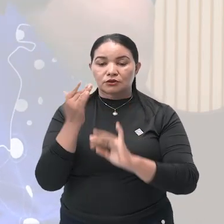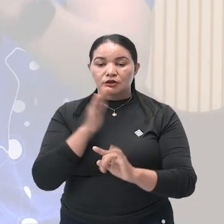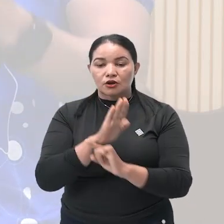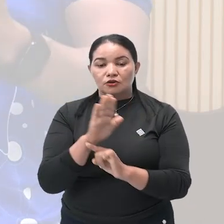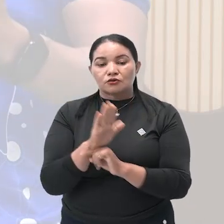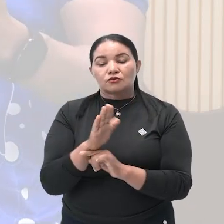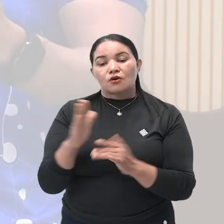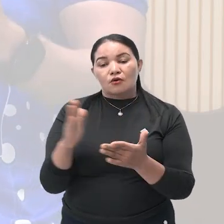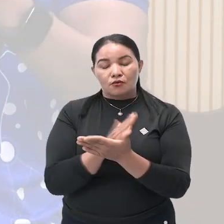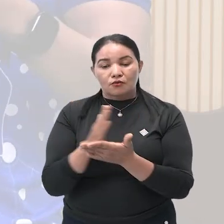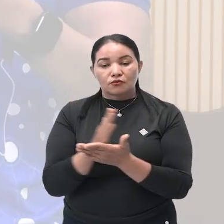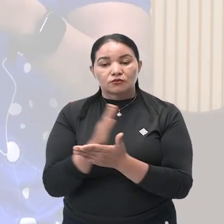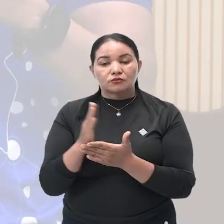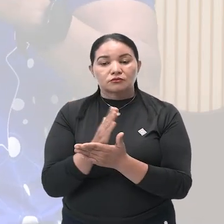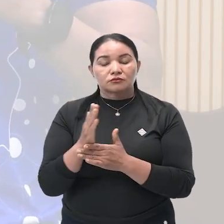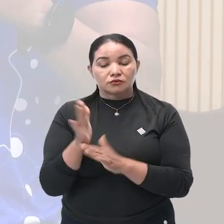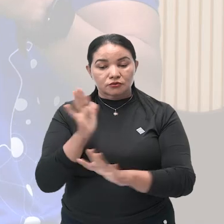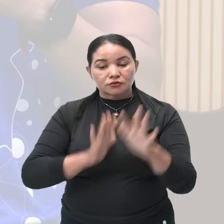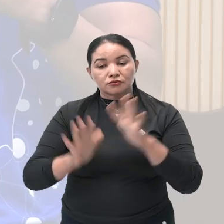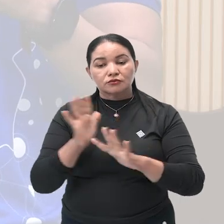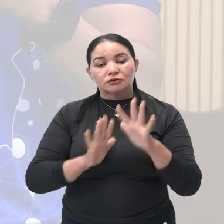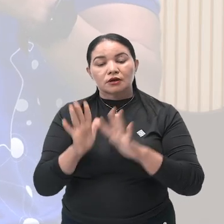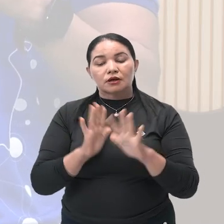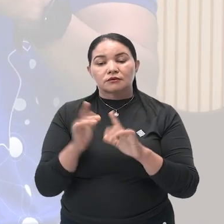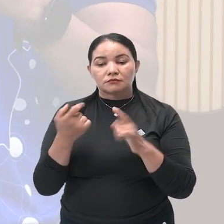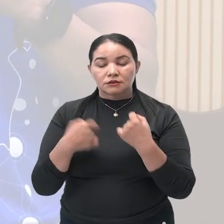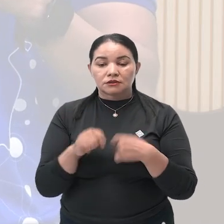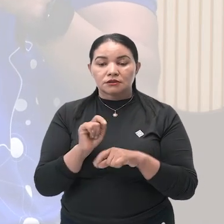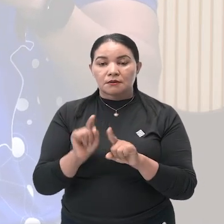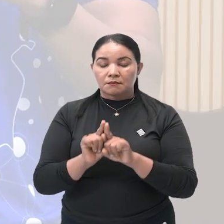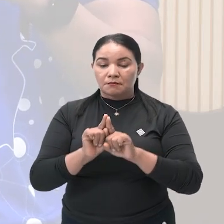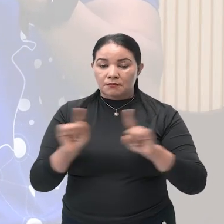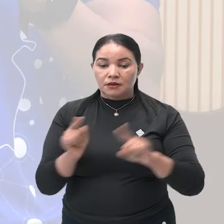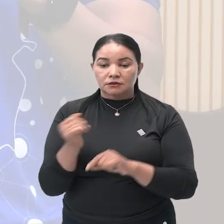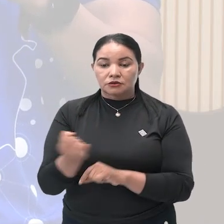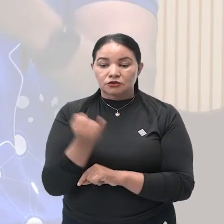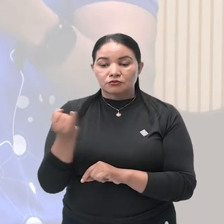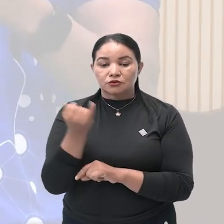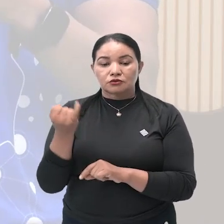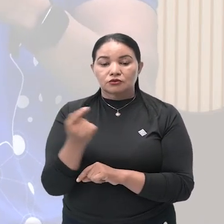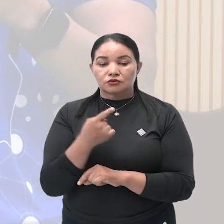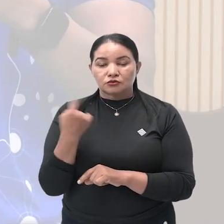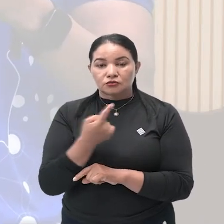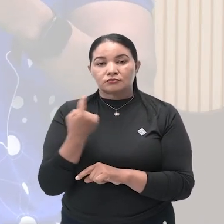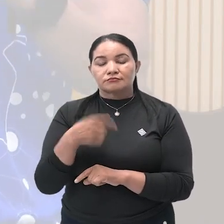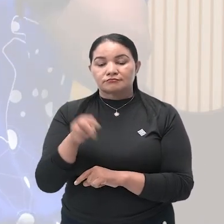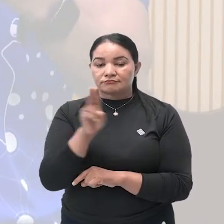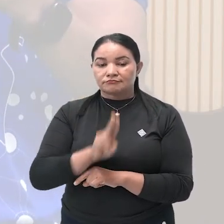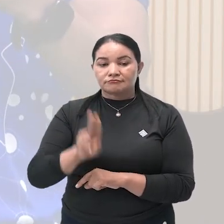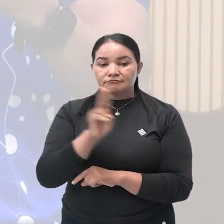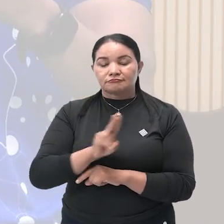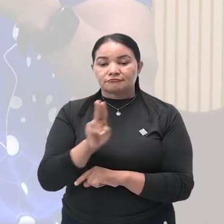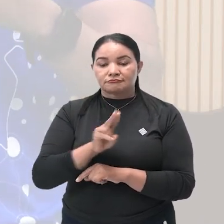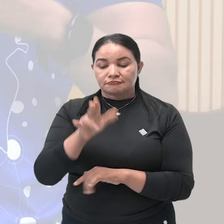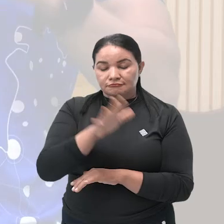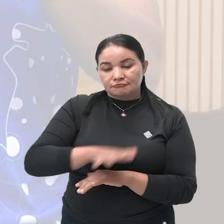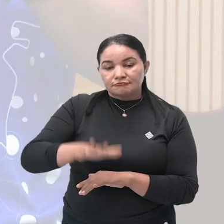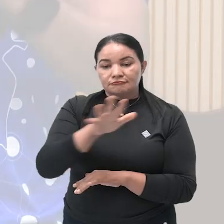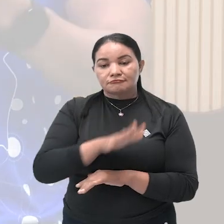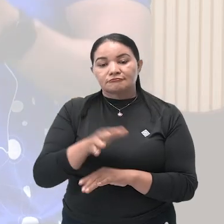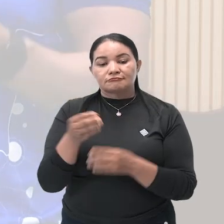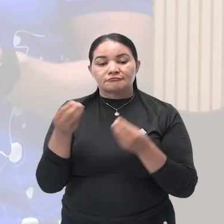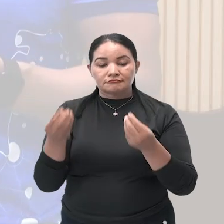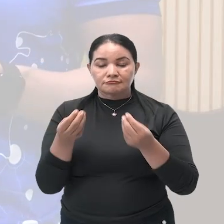algumas observações, é claro, mas, assim, é importante que a gente faça um bom uso desse espaço para que a gente